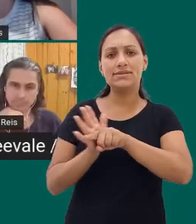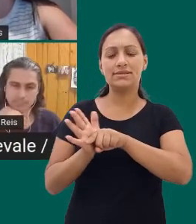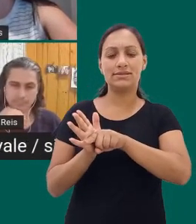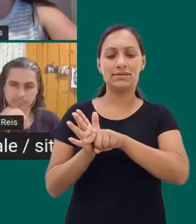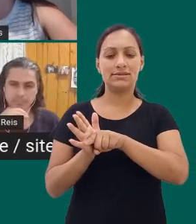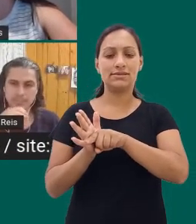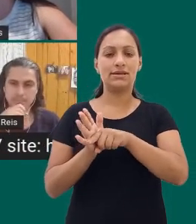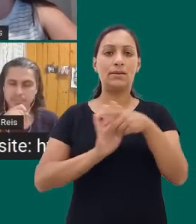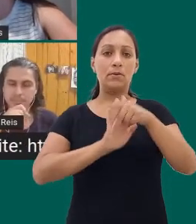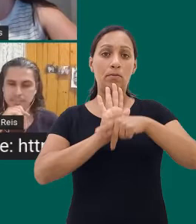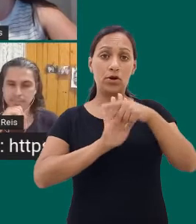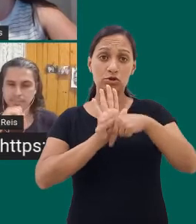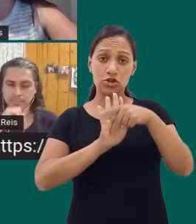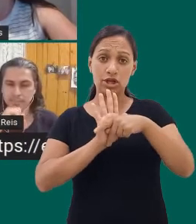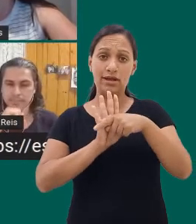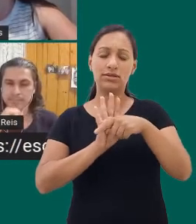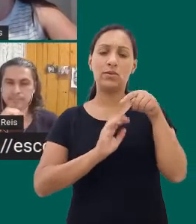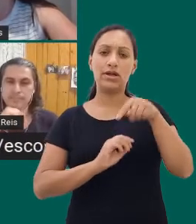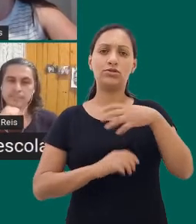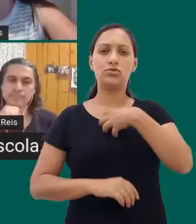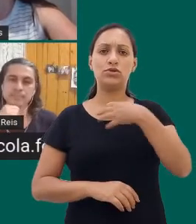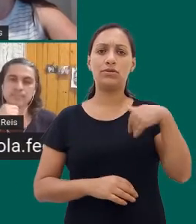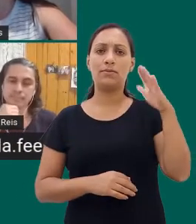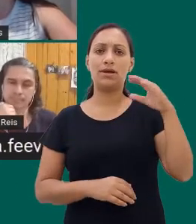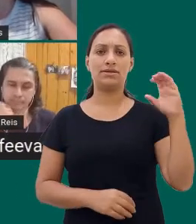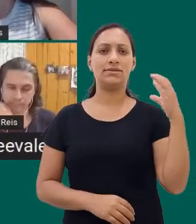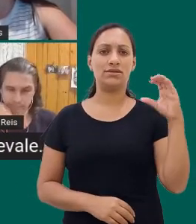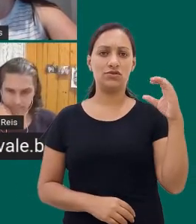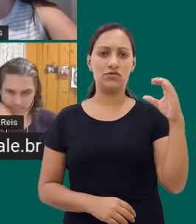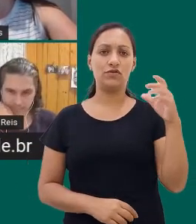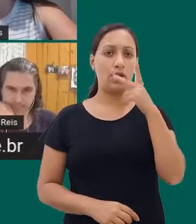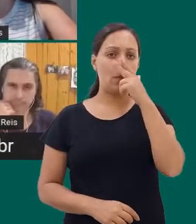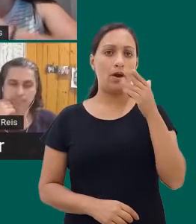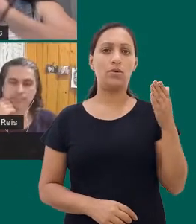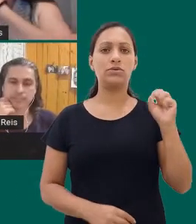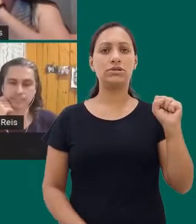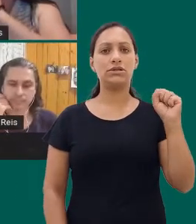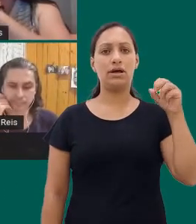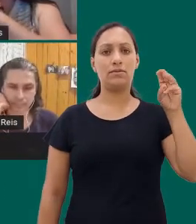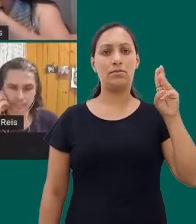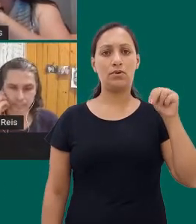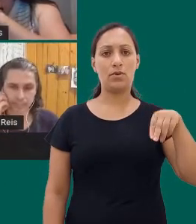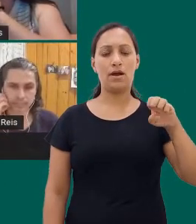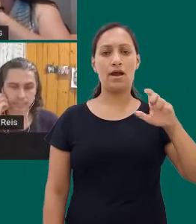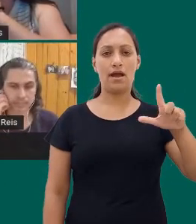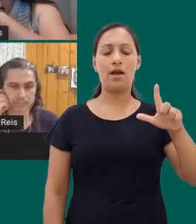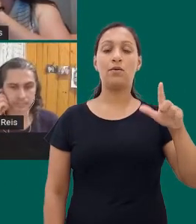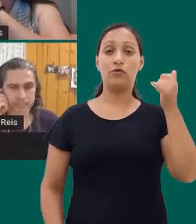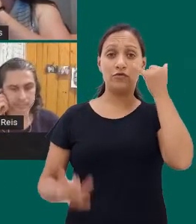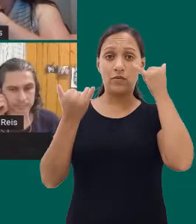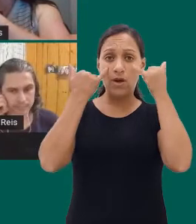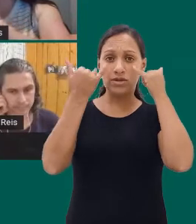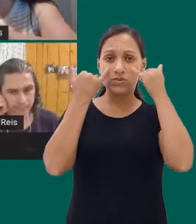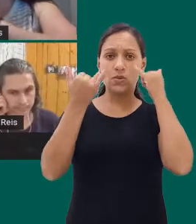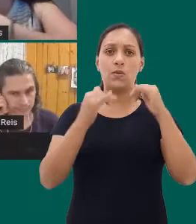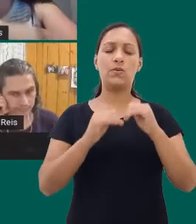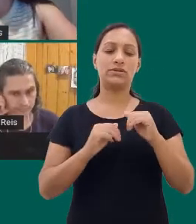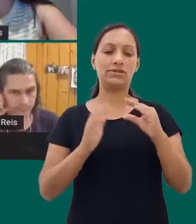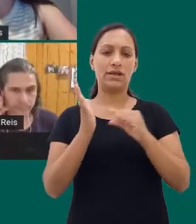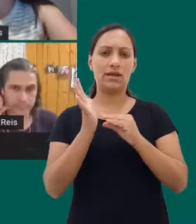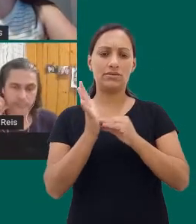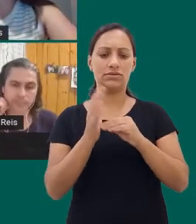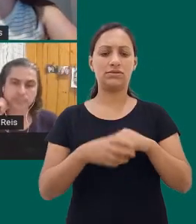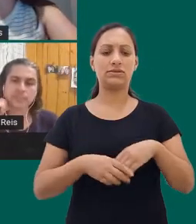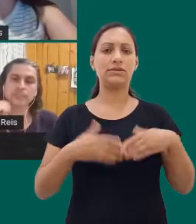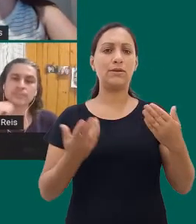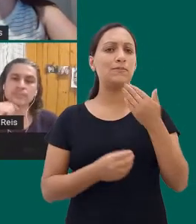levar esse projeto de uma maneira mais científica adiante, que nem disse o Samuel, com os dados, com as coisas todas. E aí eu queria ouvir de vocês,